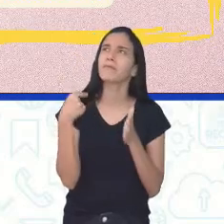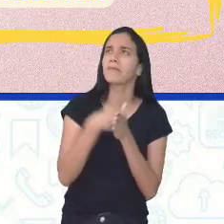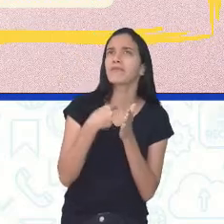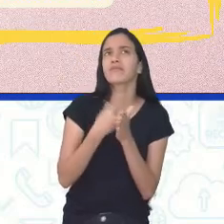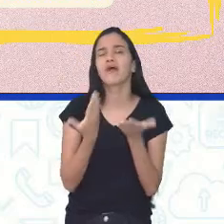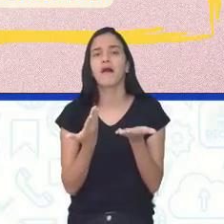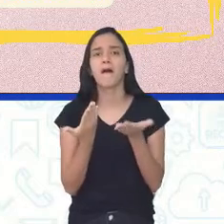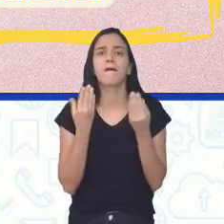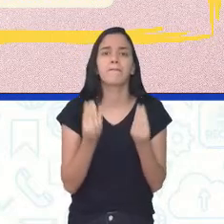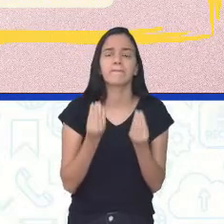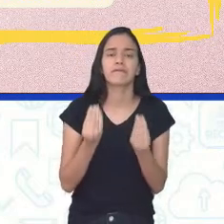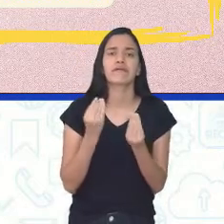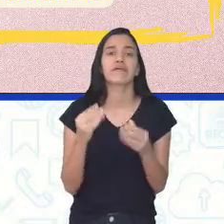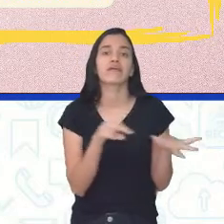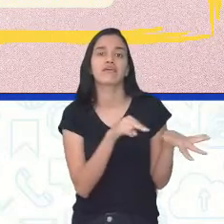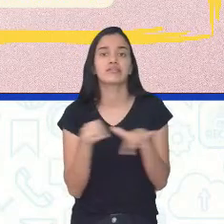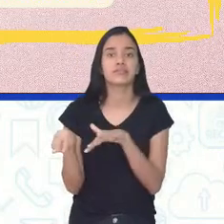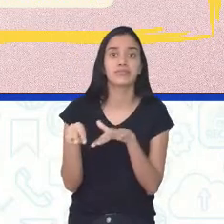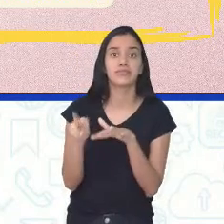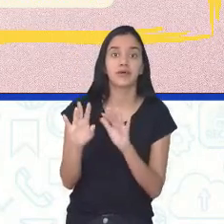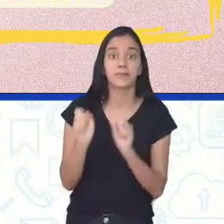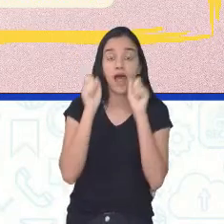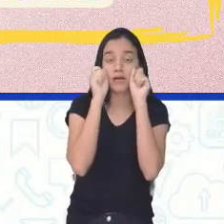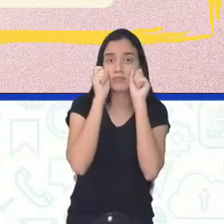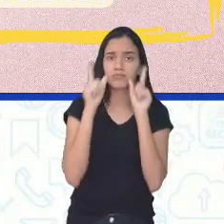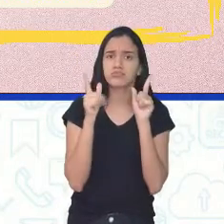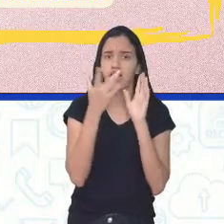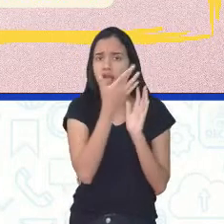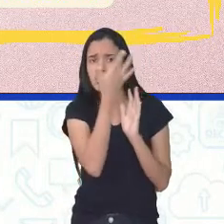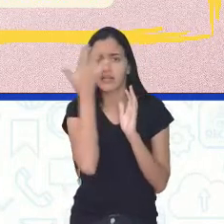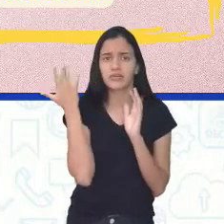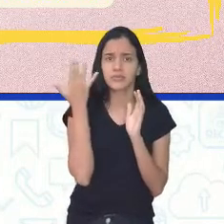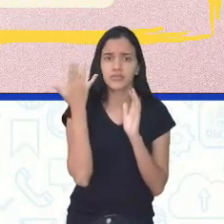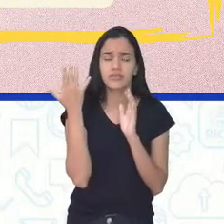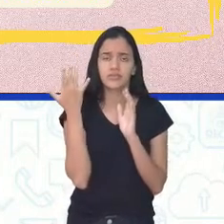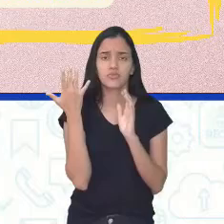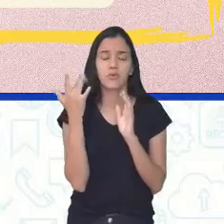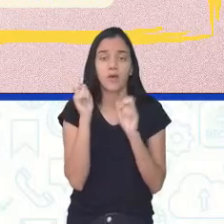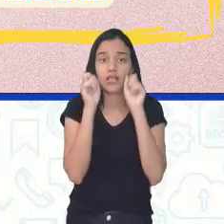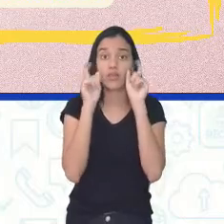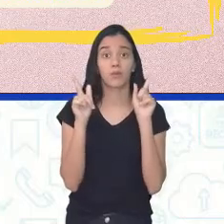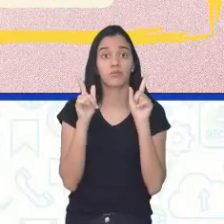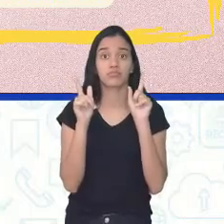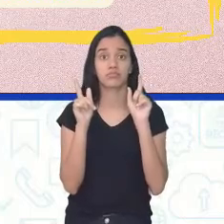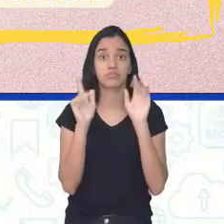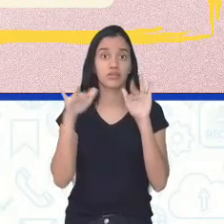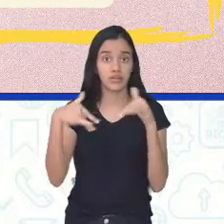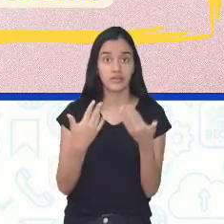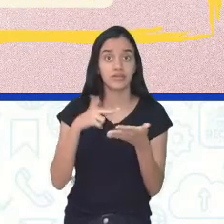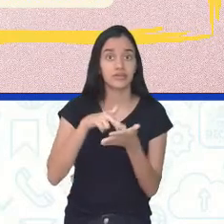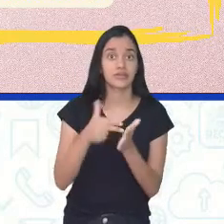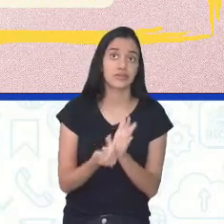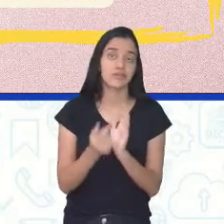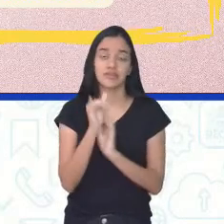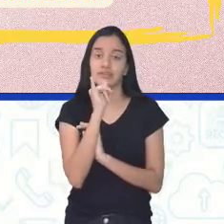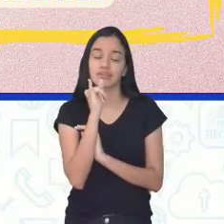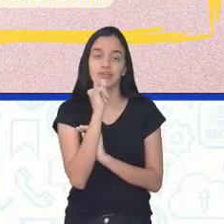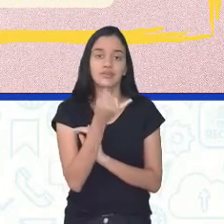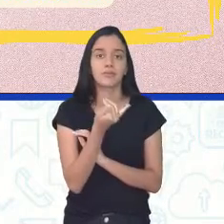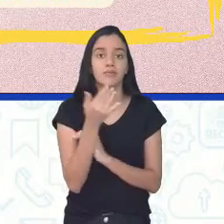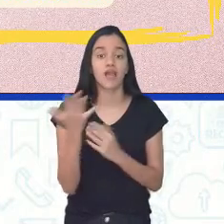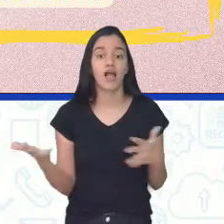para que tem essa semana? Para despertar naquelas pessoas que ainda não acordaram, no que diz respeito, né,